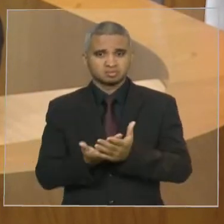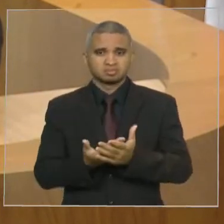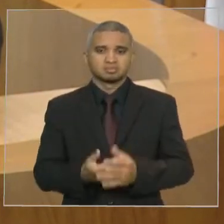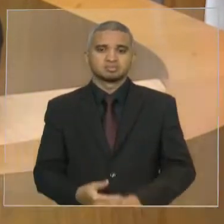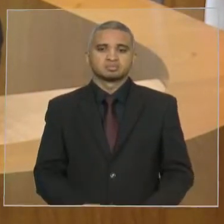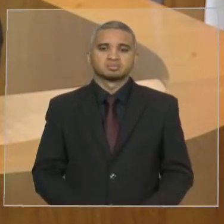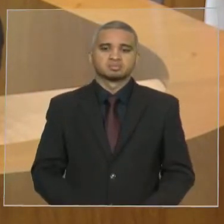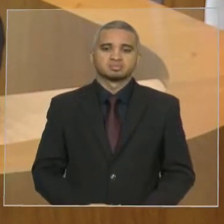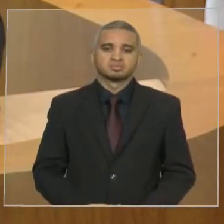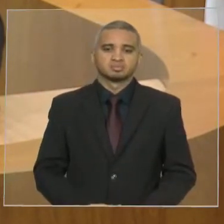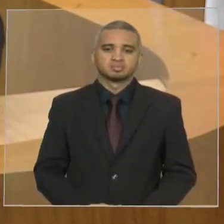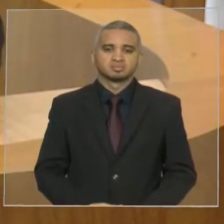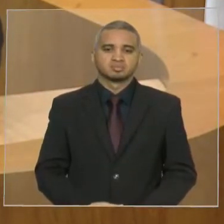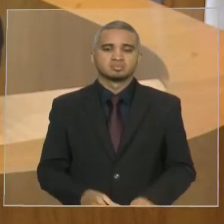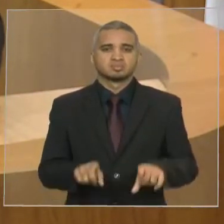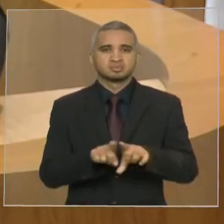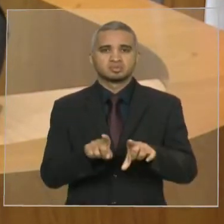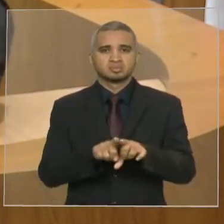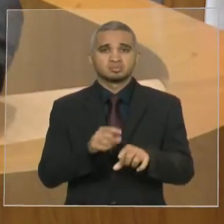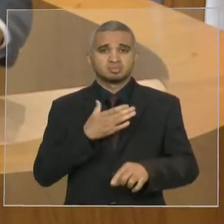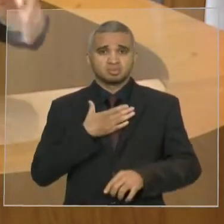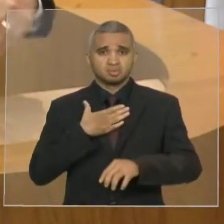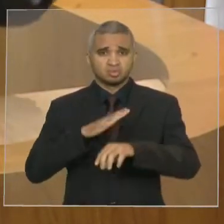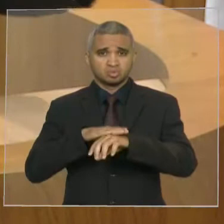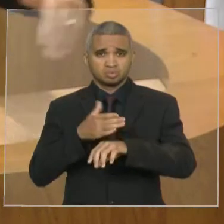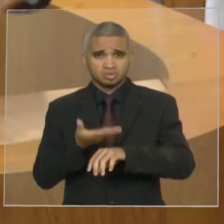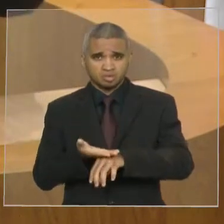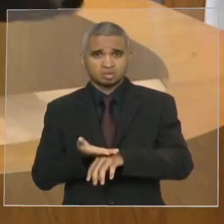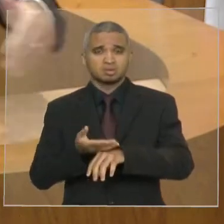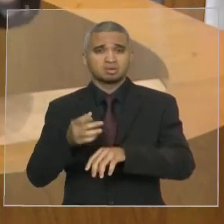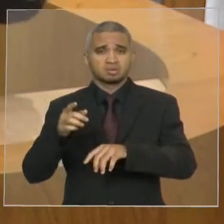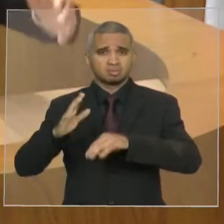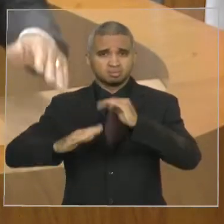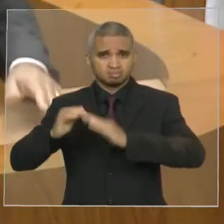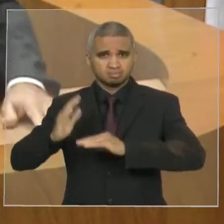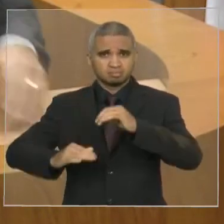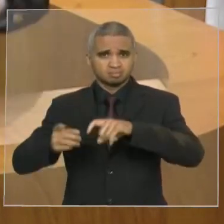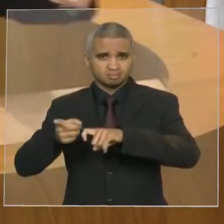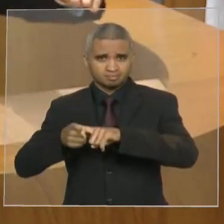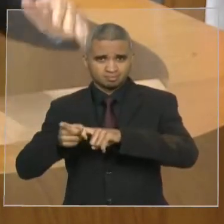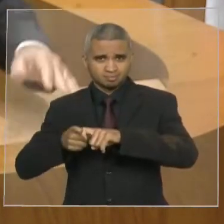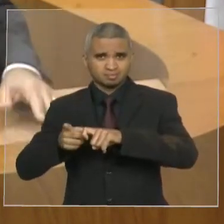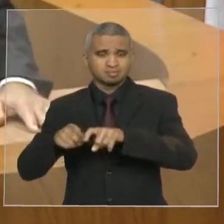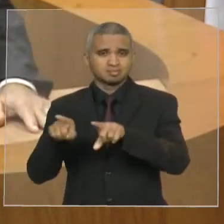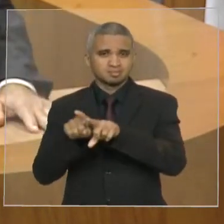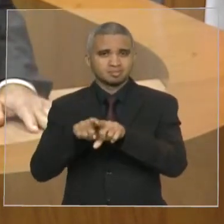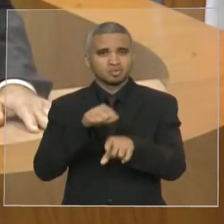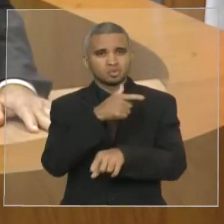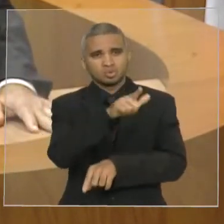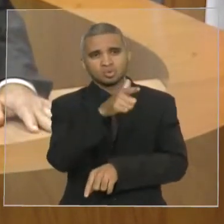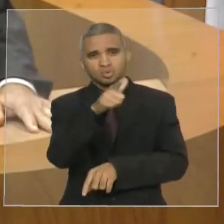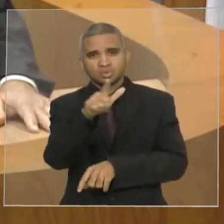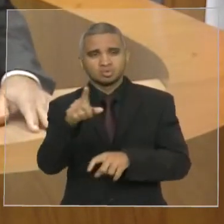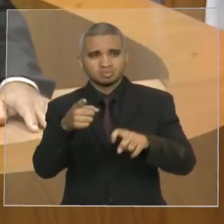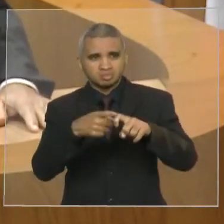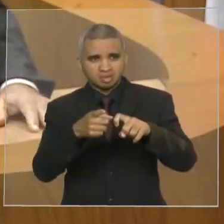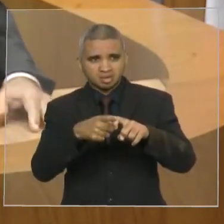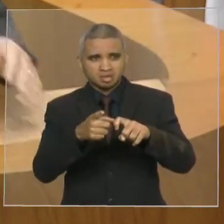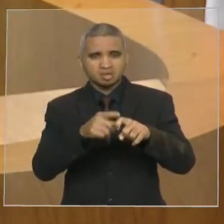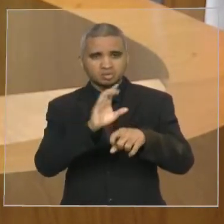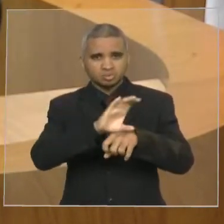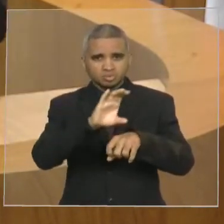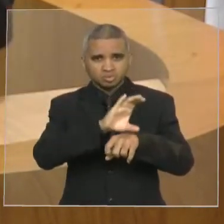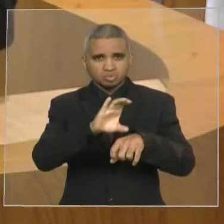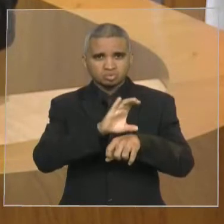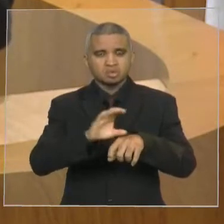nós temos o meu cunhado, que é médico, e outros da família que são médicos, formando, e outros, todos foram alunos daquela instituição de